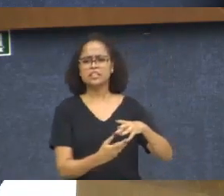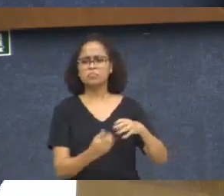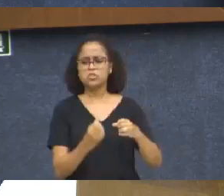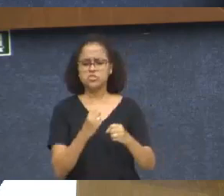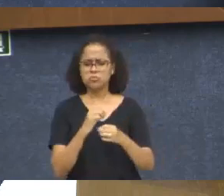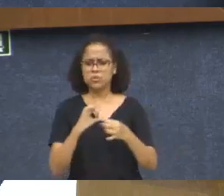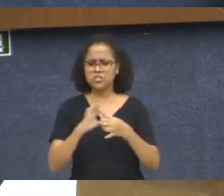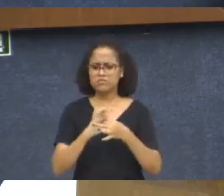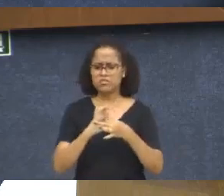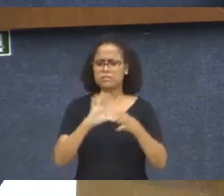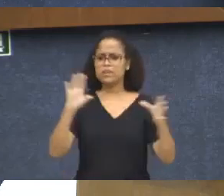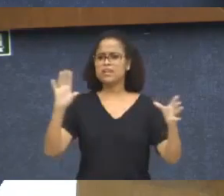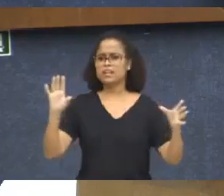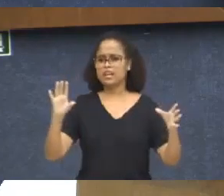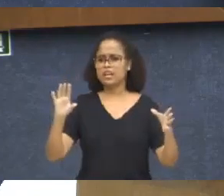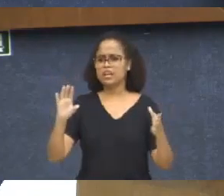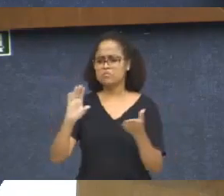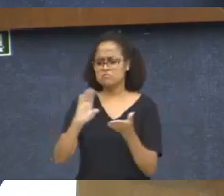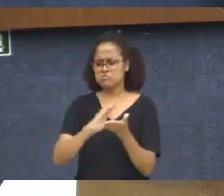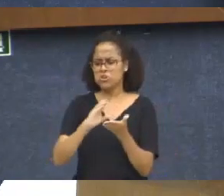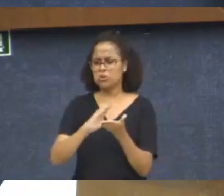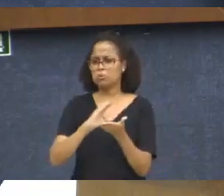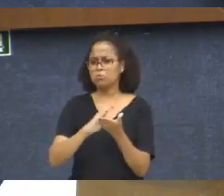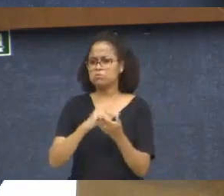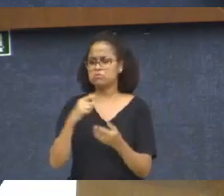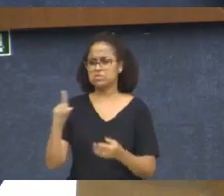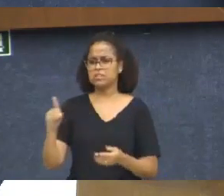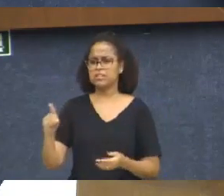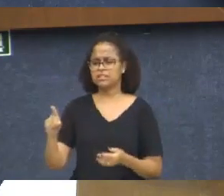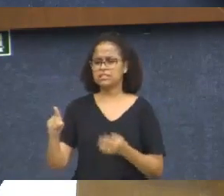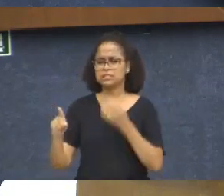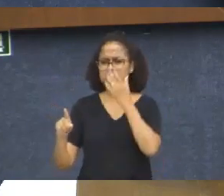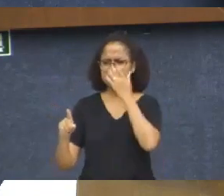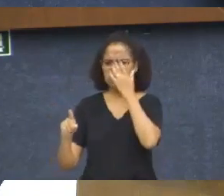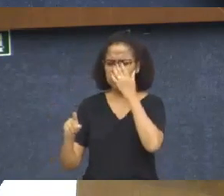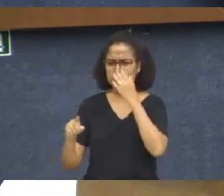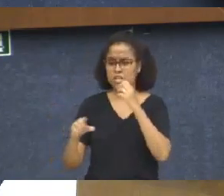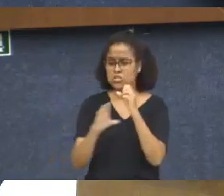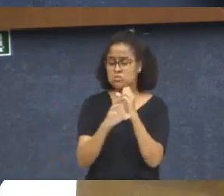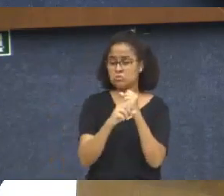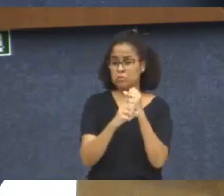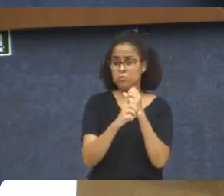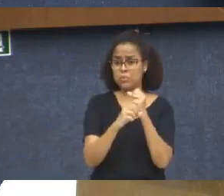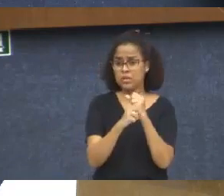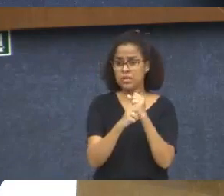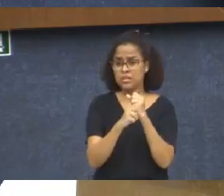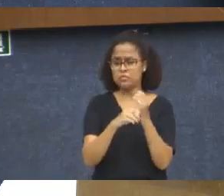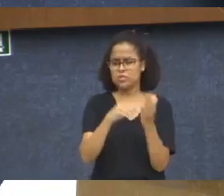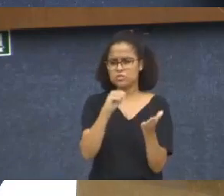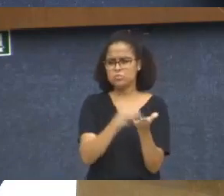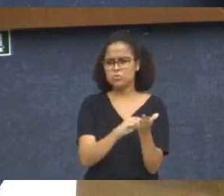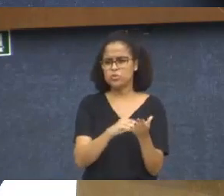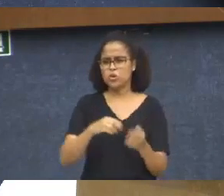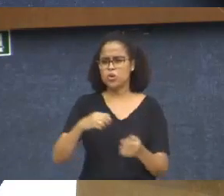judicial, somando as multas, nós temos mais de